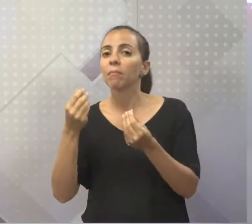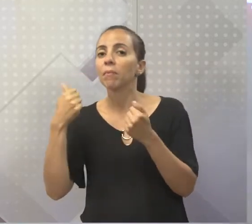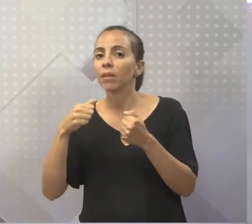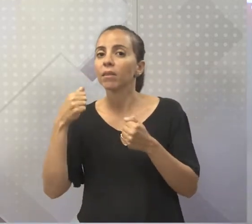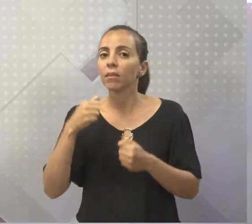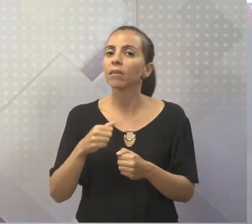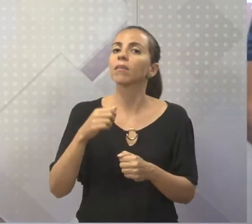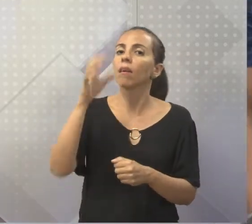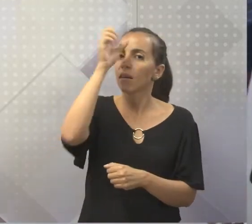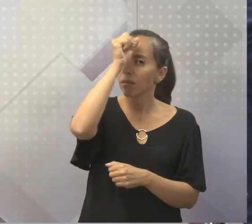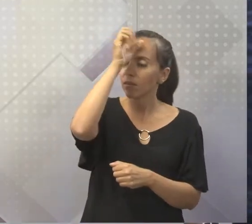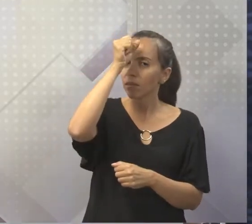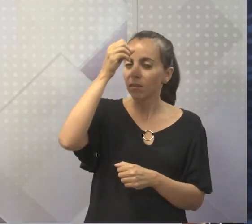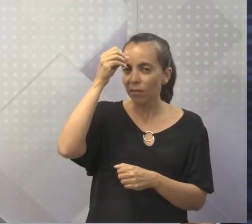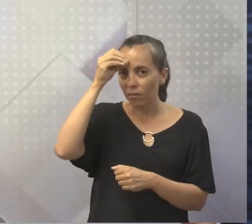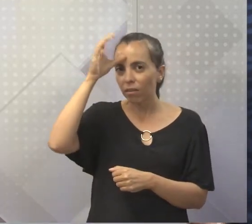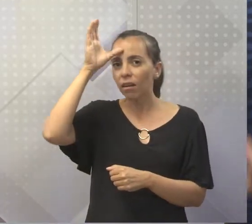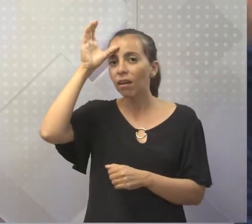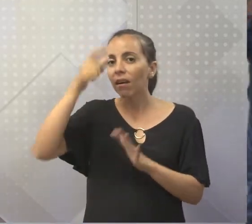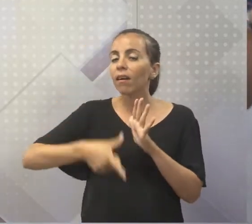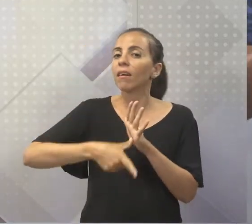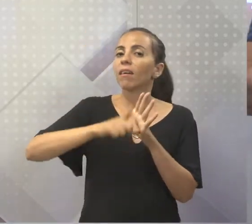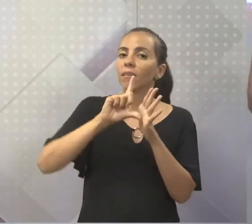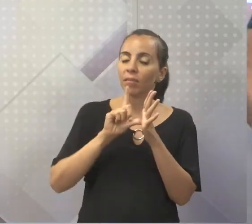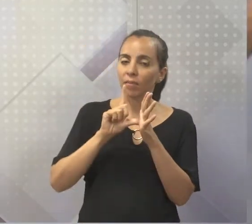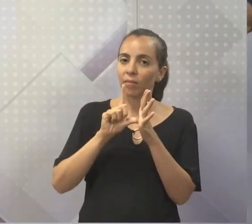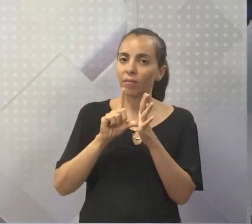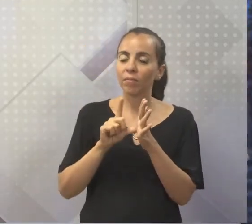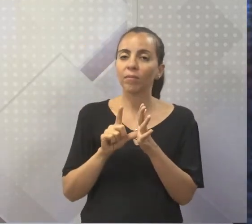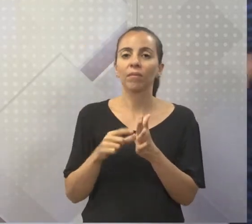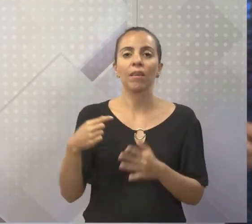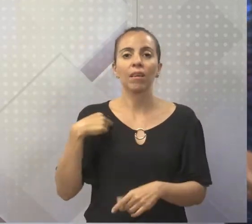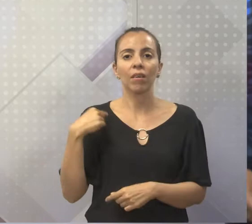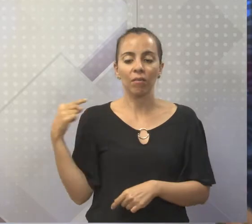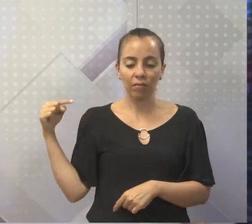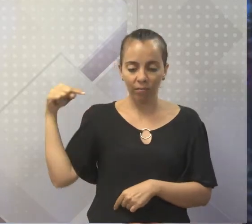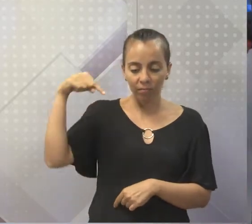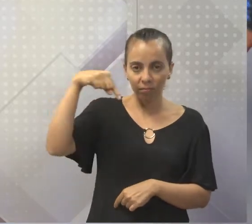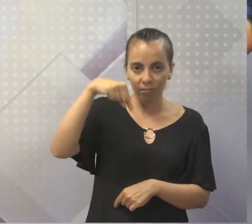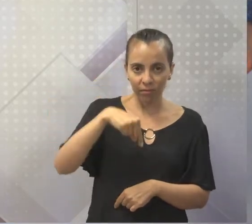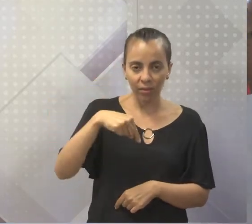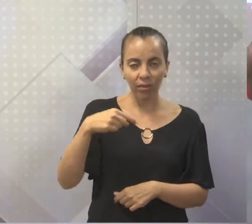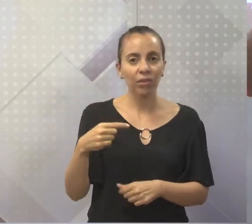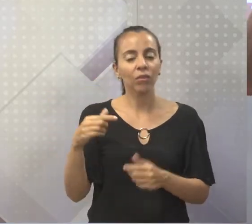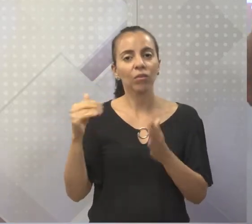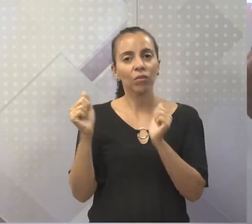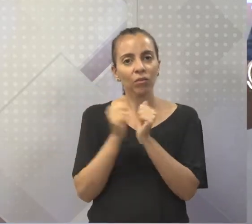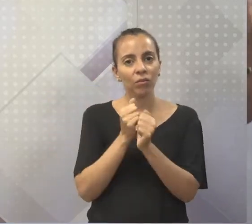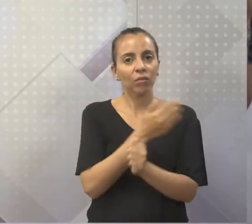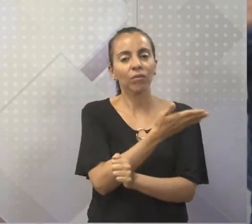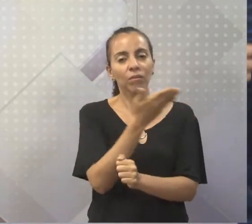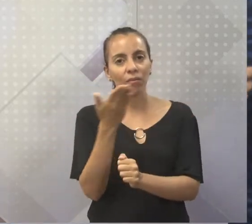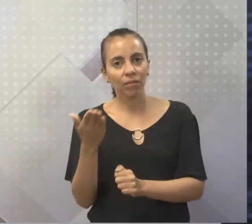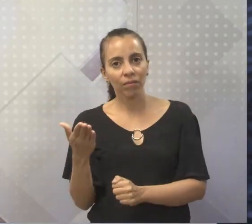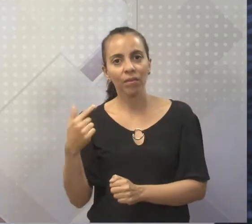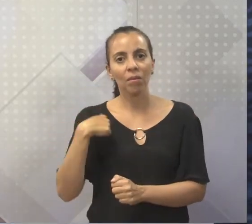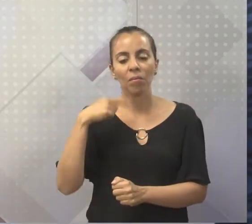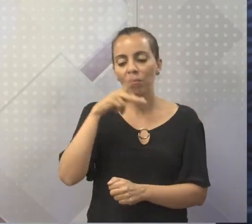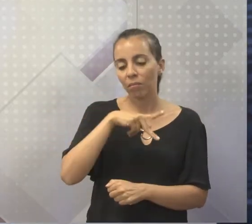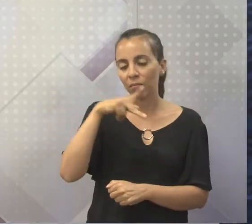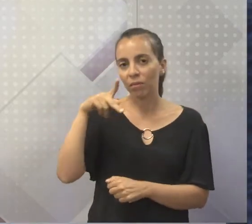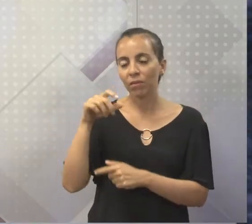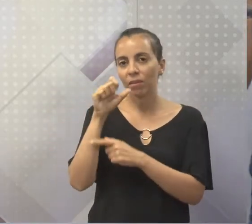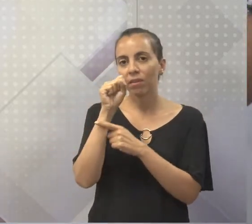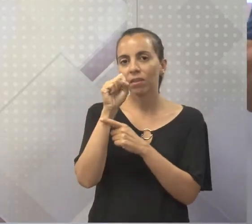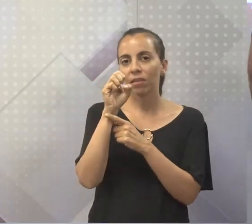conhecimentos prévios e para isso está aqui com a conexão escolar o professor Sérgio mala